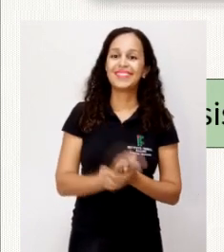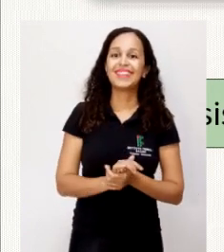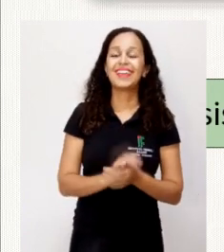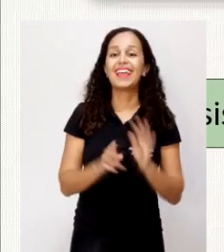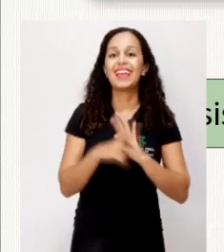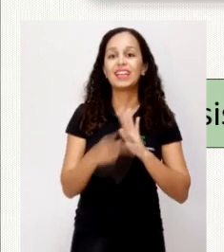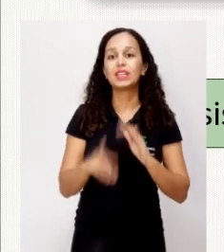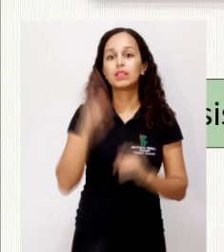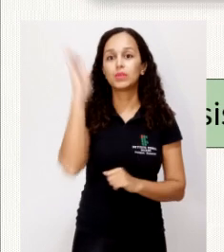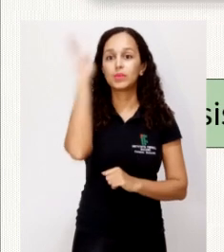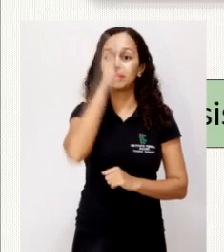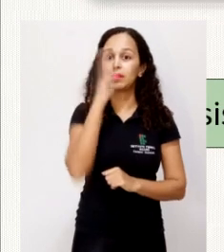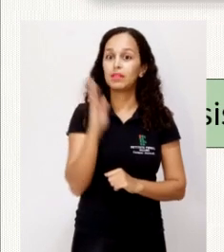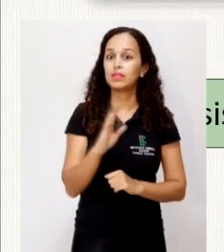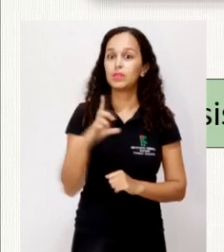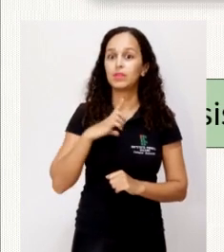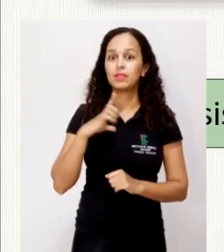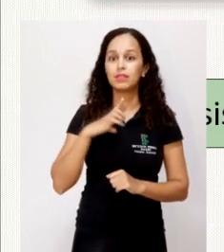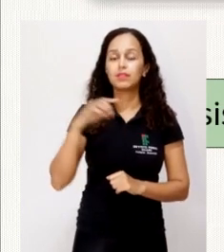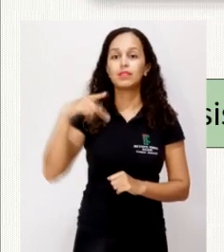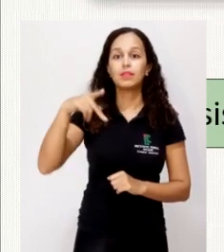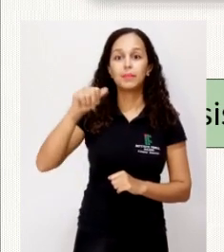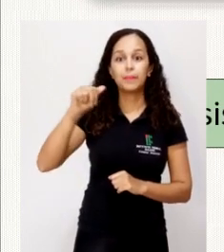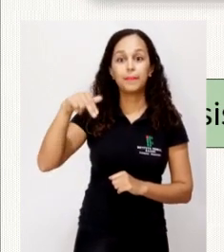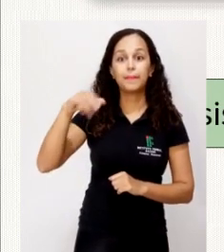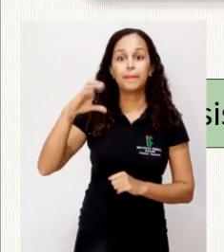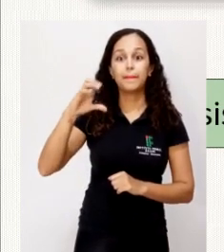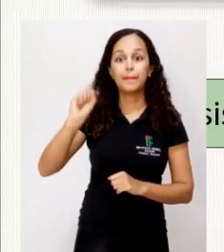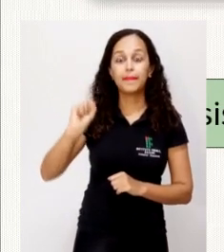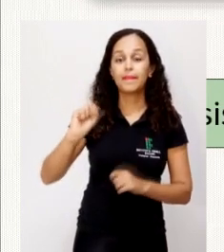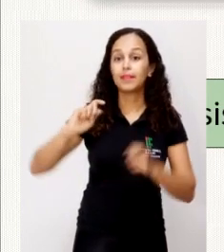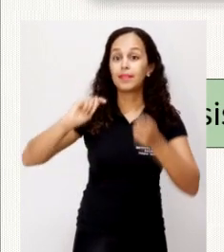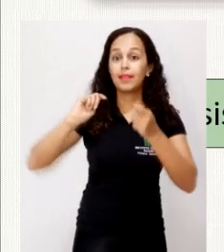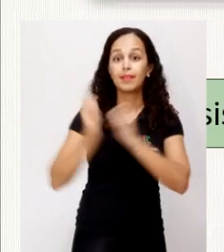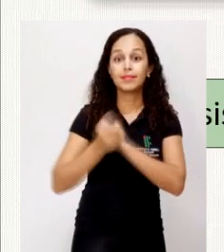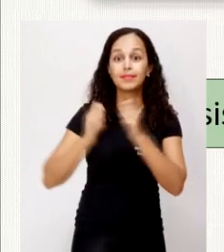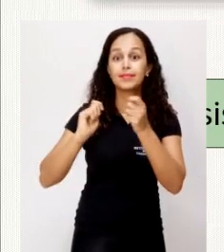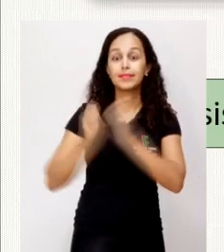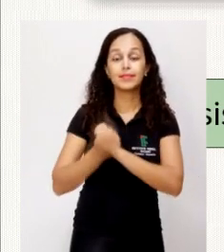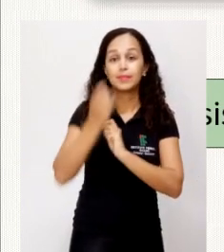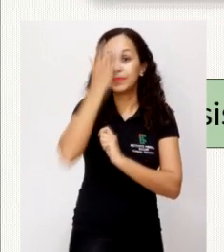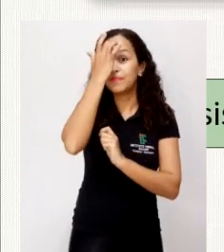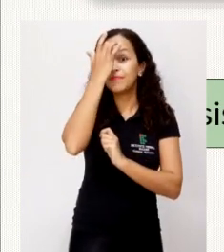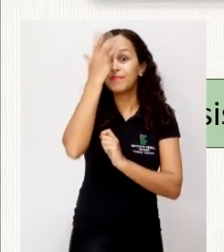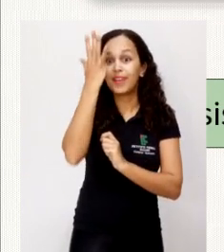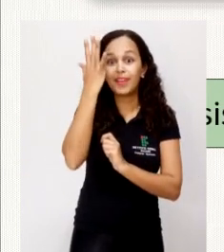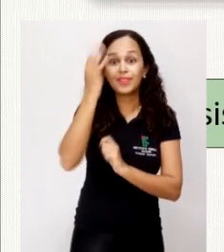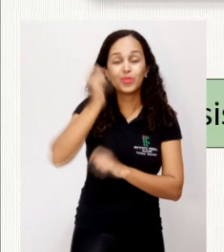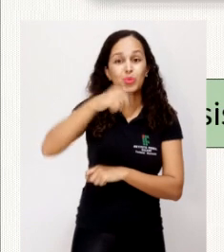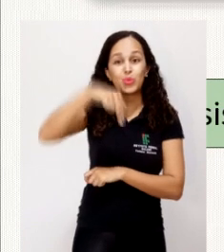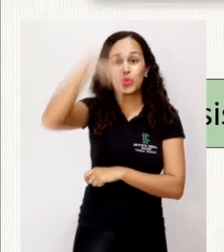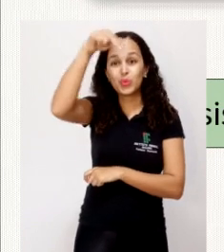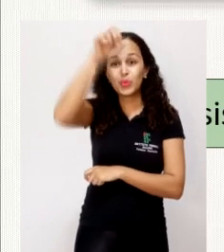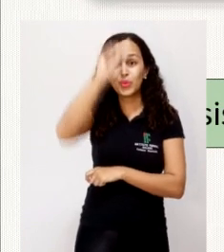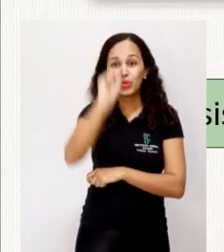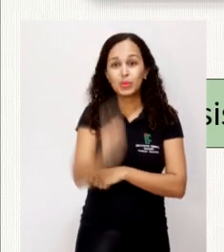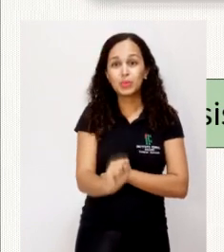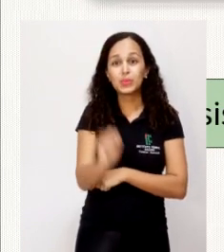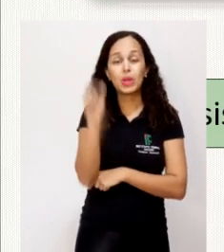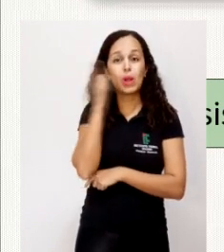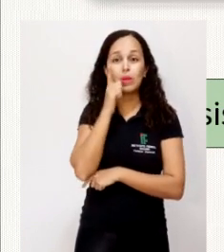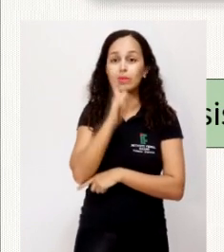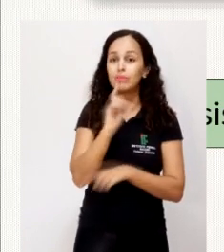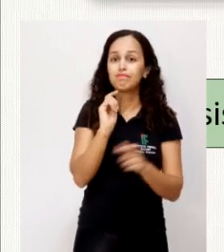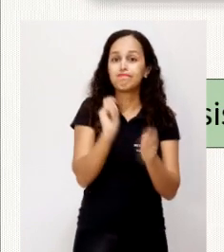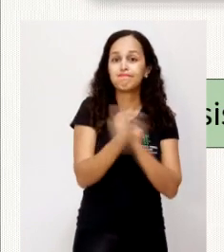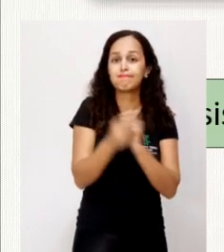solos. Isso em todo o Brasil, a gente vai ver que existem punks que se adaptam facilmente de norte a sul do Brasil, devido a